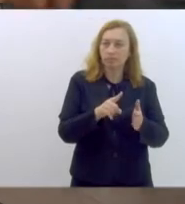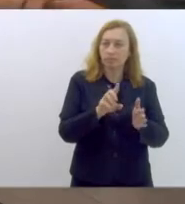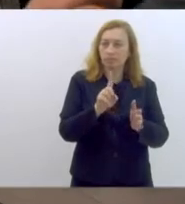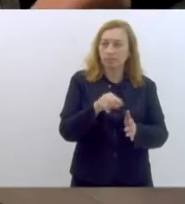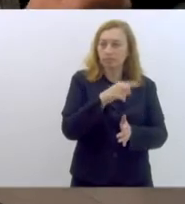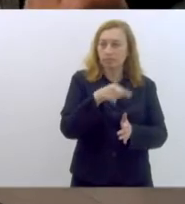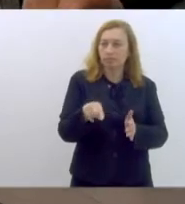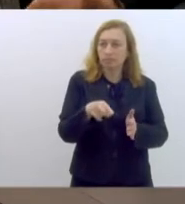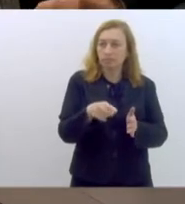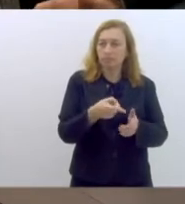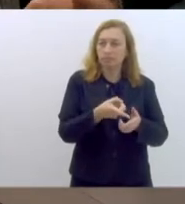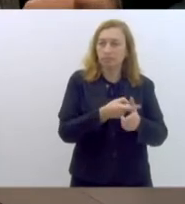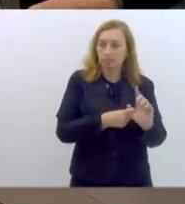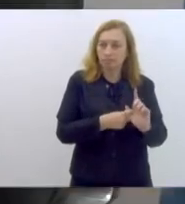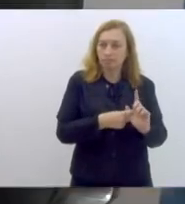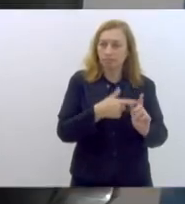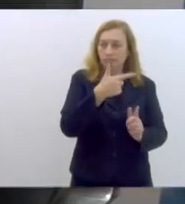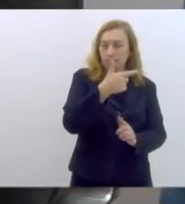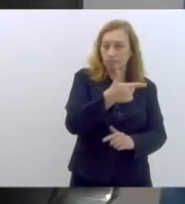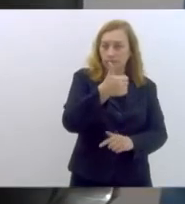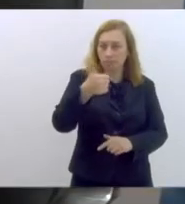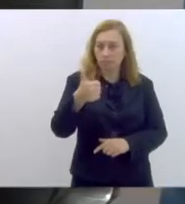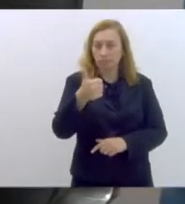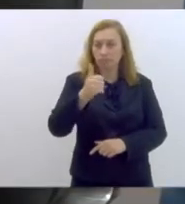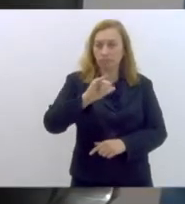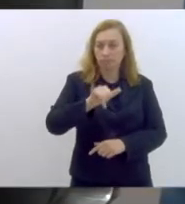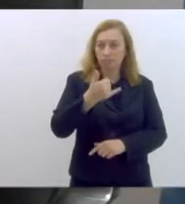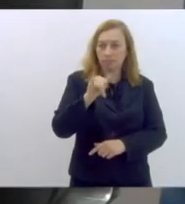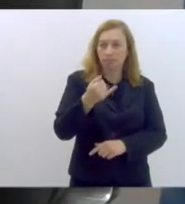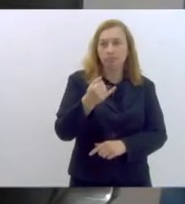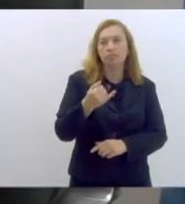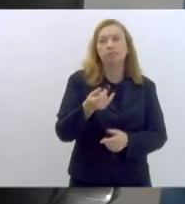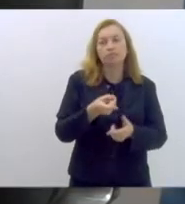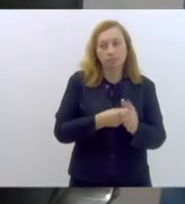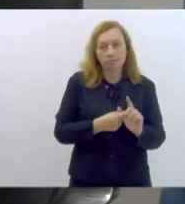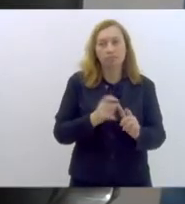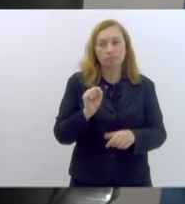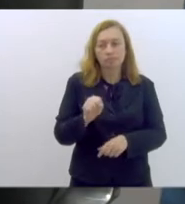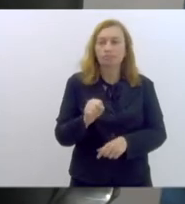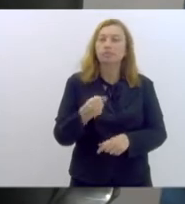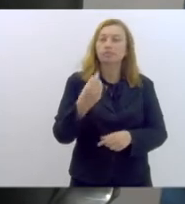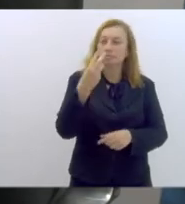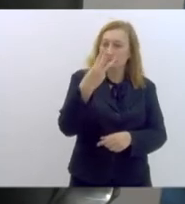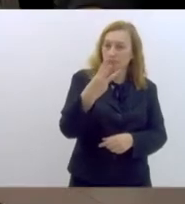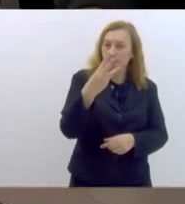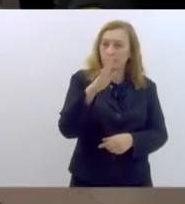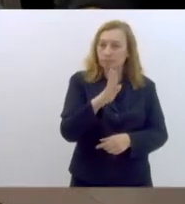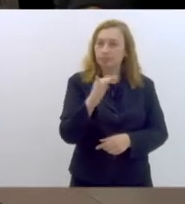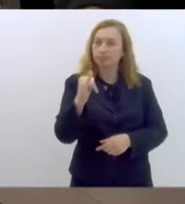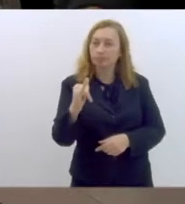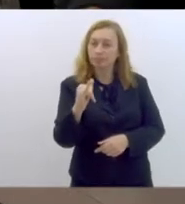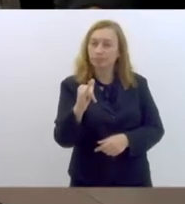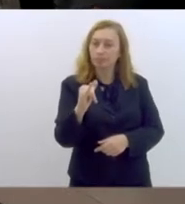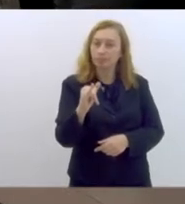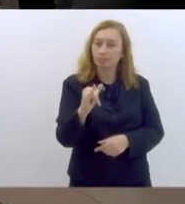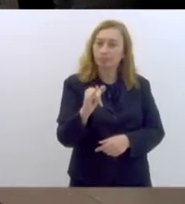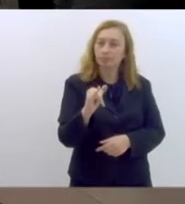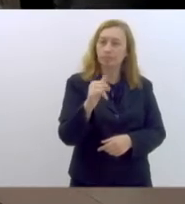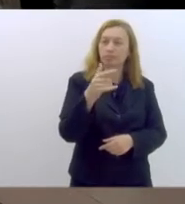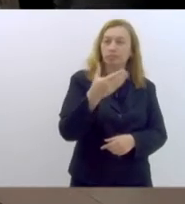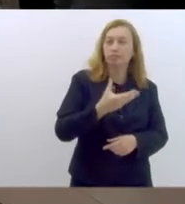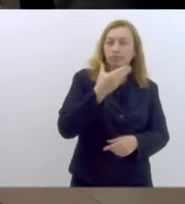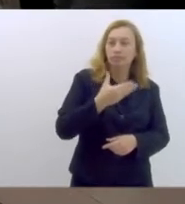21. Sim, mas. Mas é uma pendência. Só que esses 3 bilhões que estão aqui em dezembro de